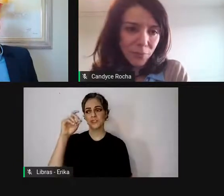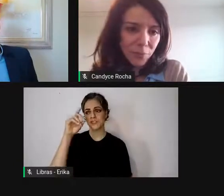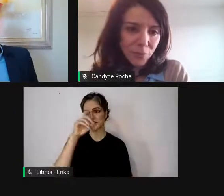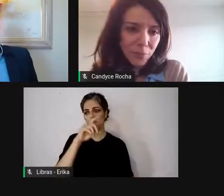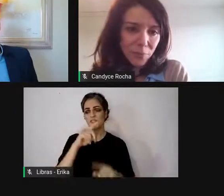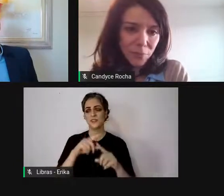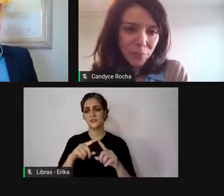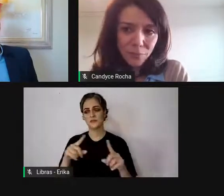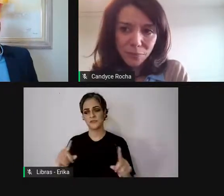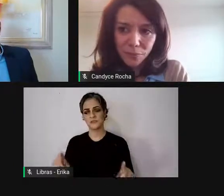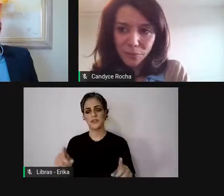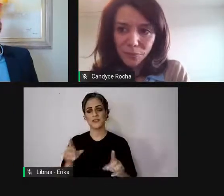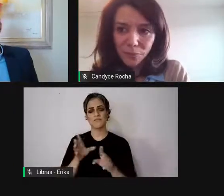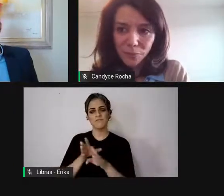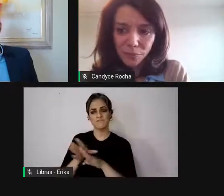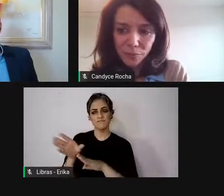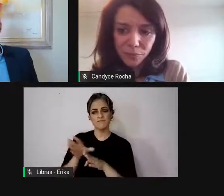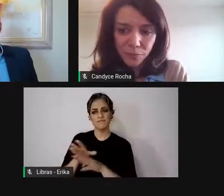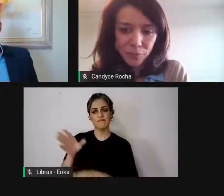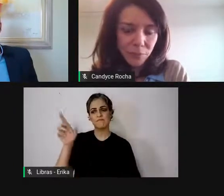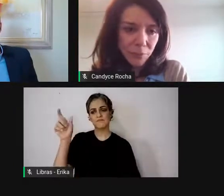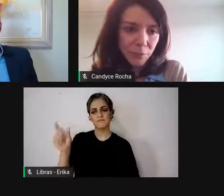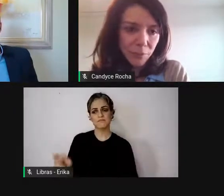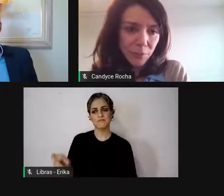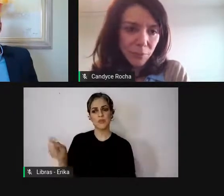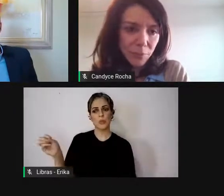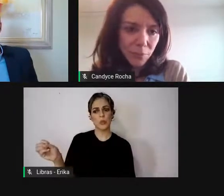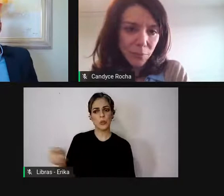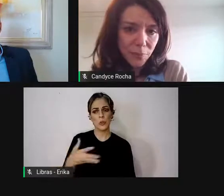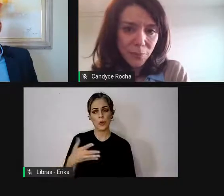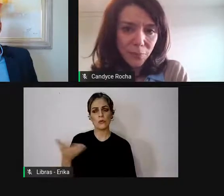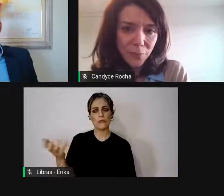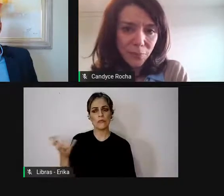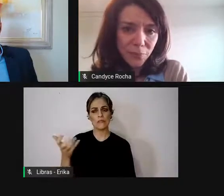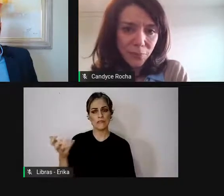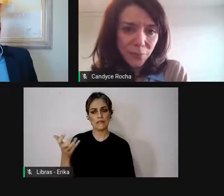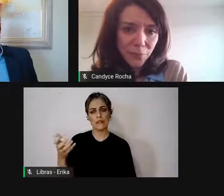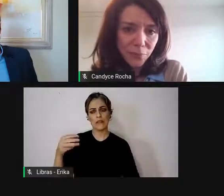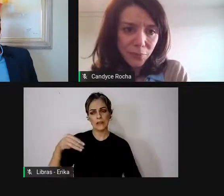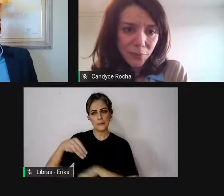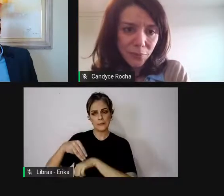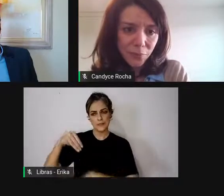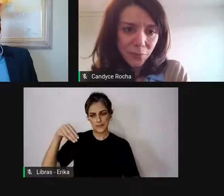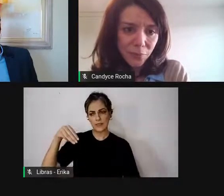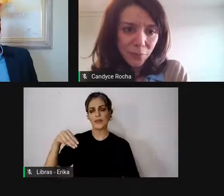chegando, né? Para quem está pensando em entrar, sim.